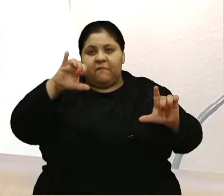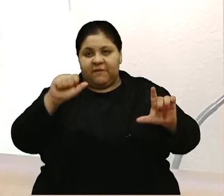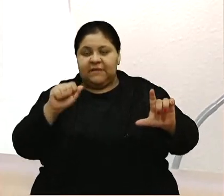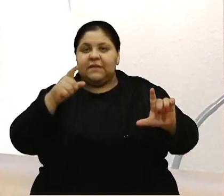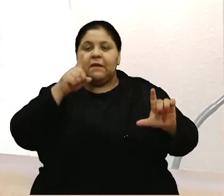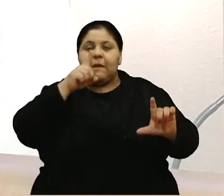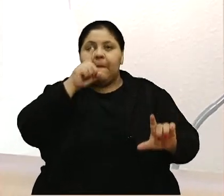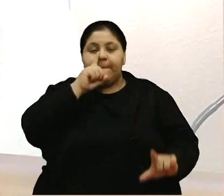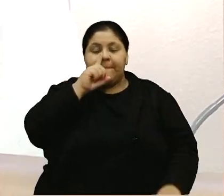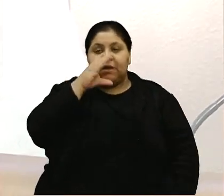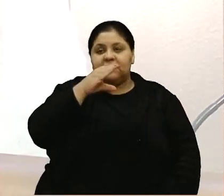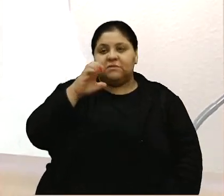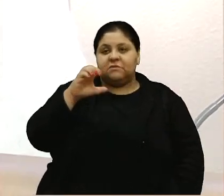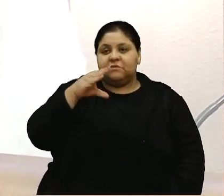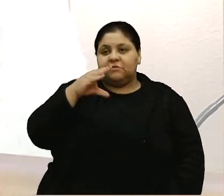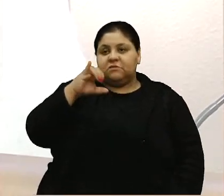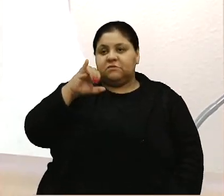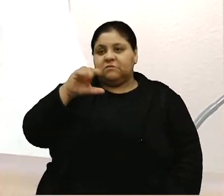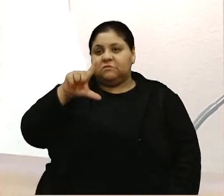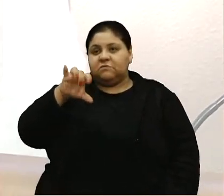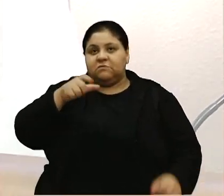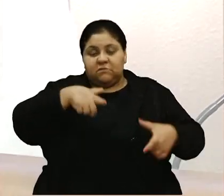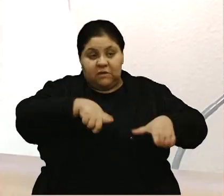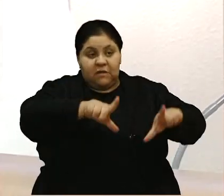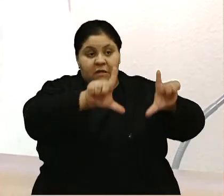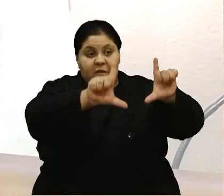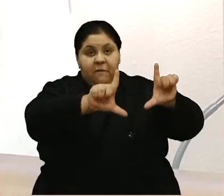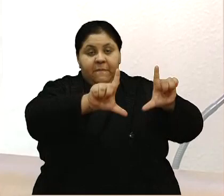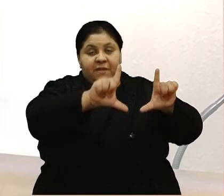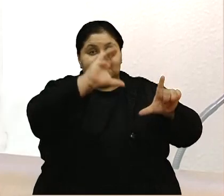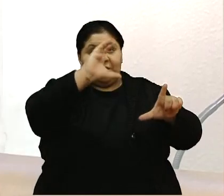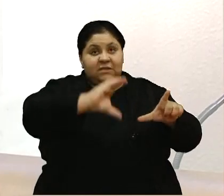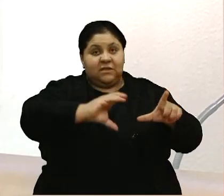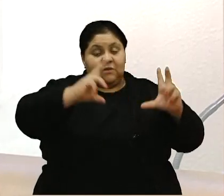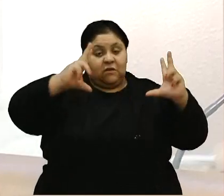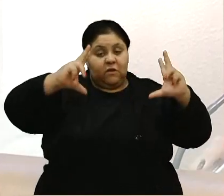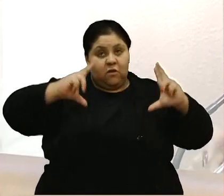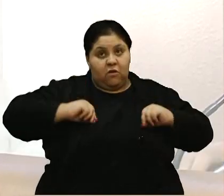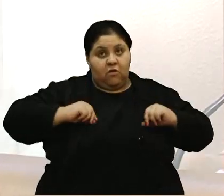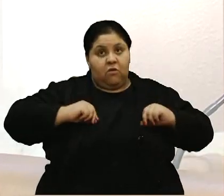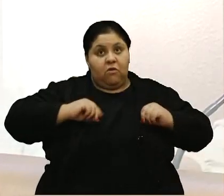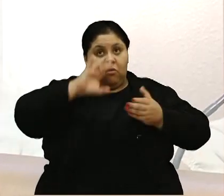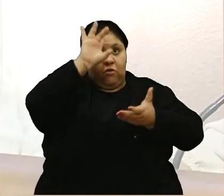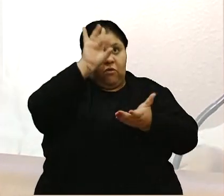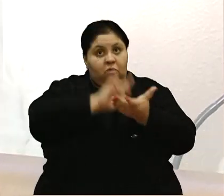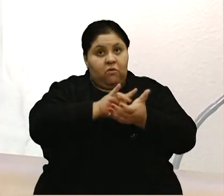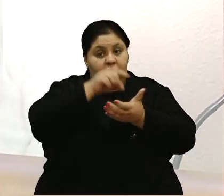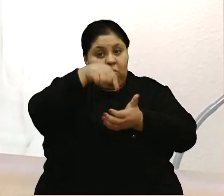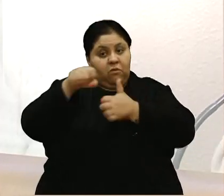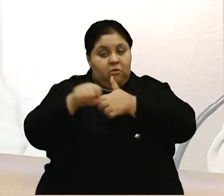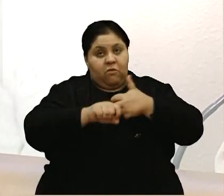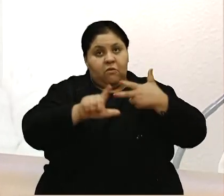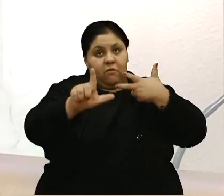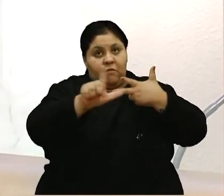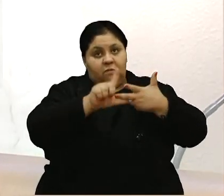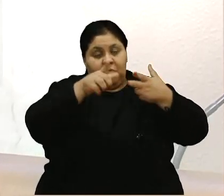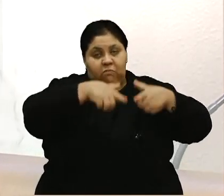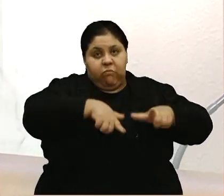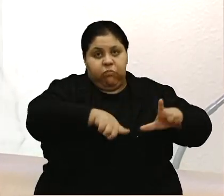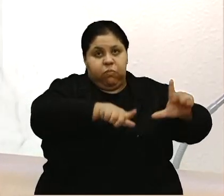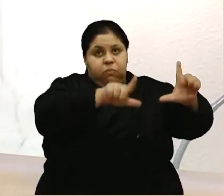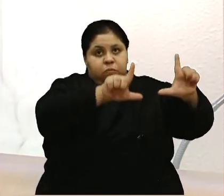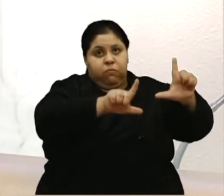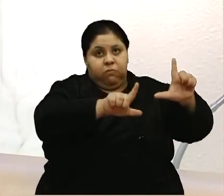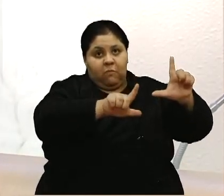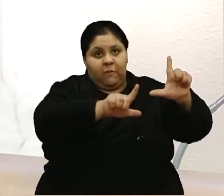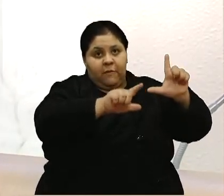a placa de título de cidadã emérita, outorgado por esse Poder Legislativo. E essa placa tem